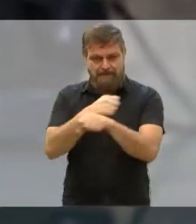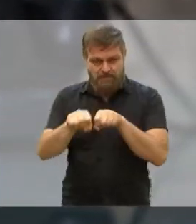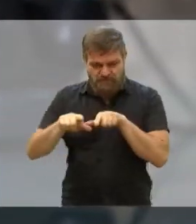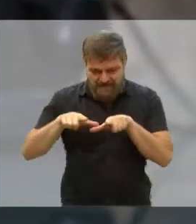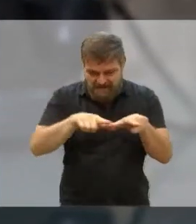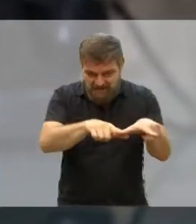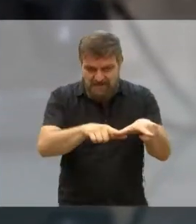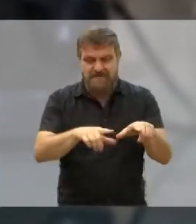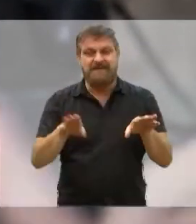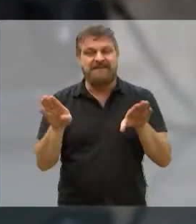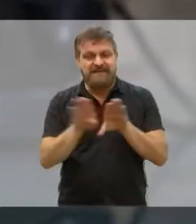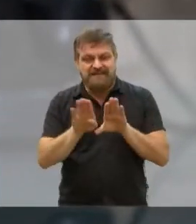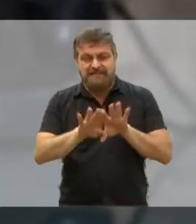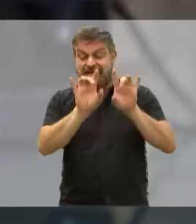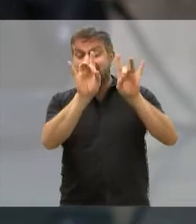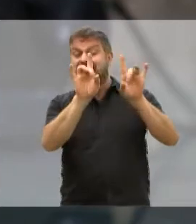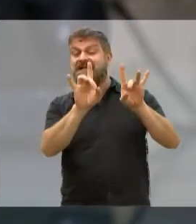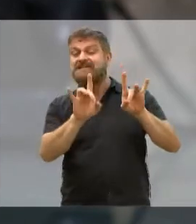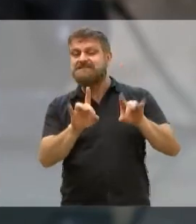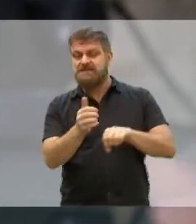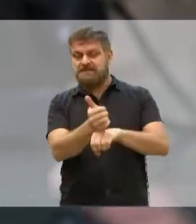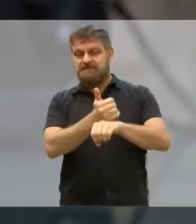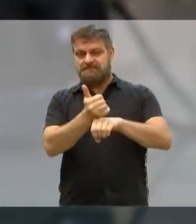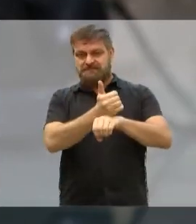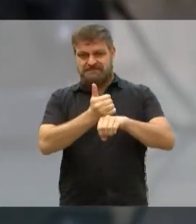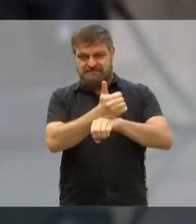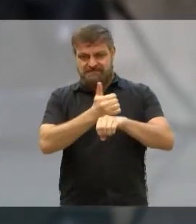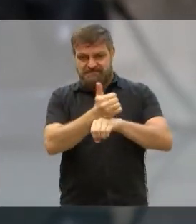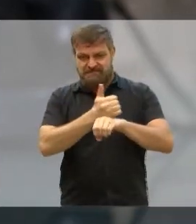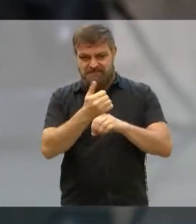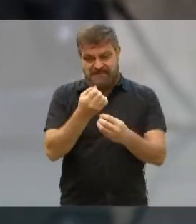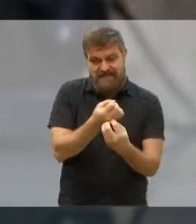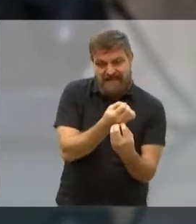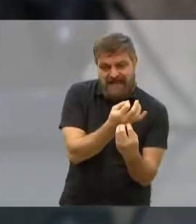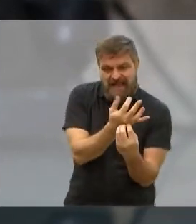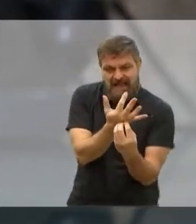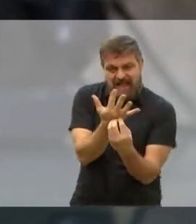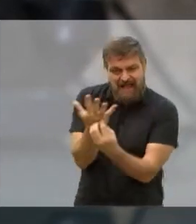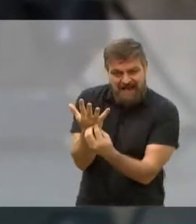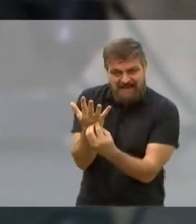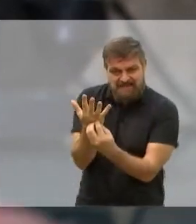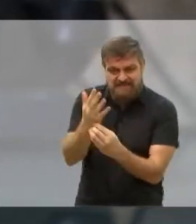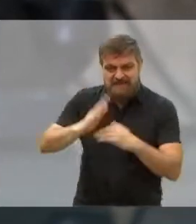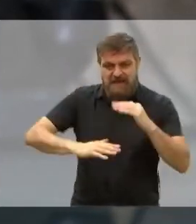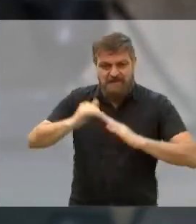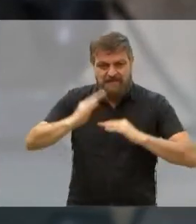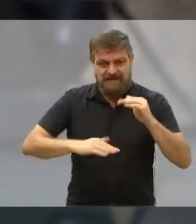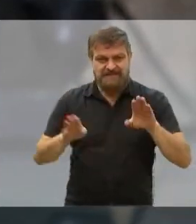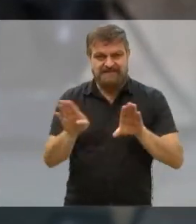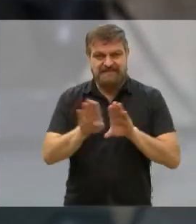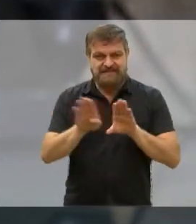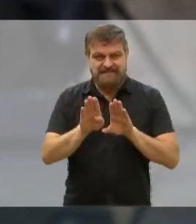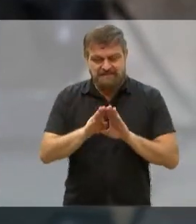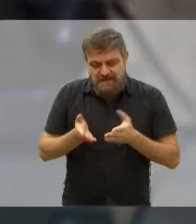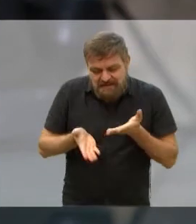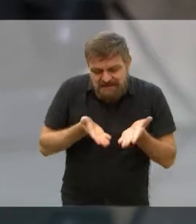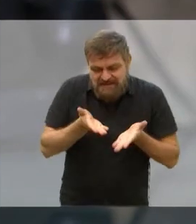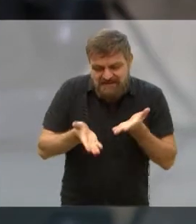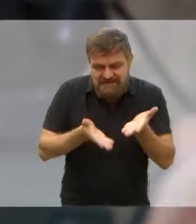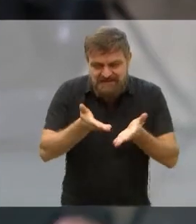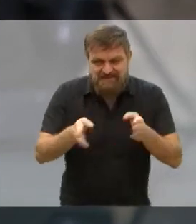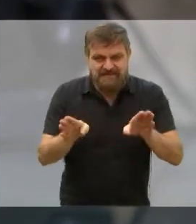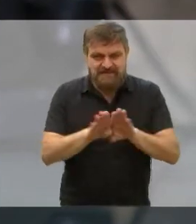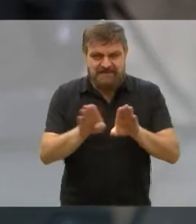pela PUC Campinas, também é especialista em praxis artísticas e